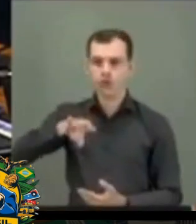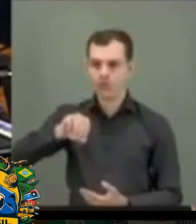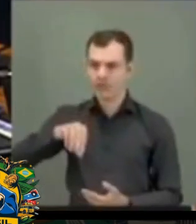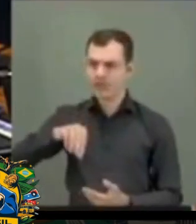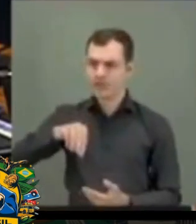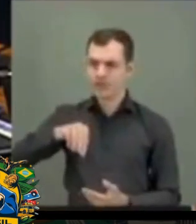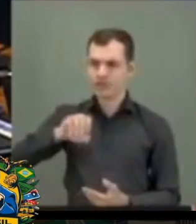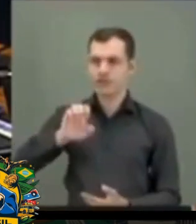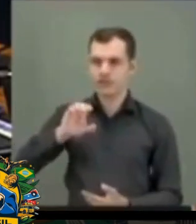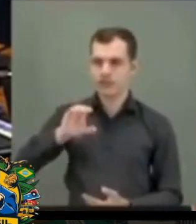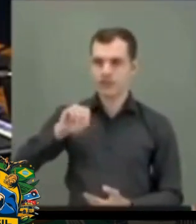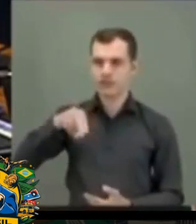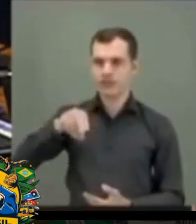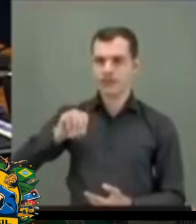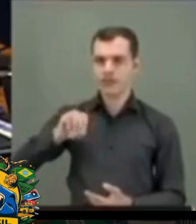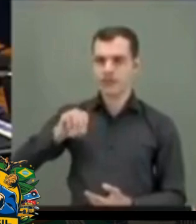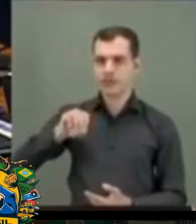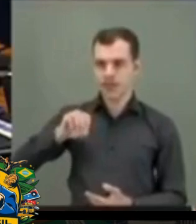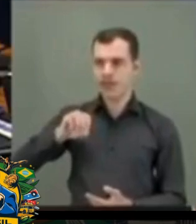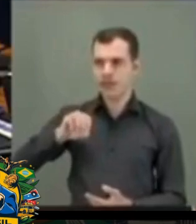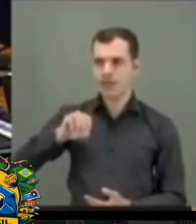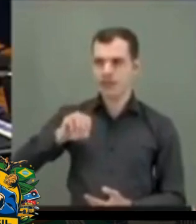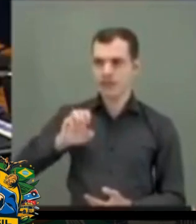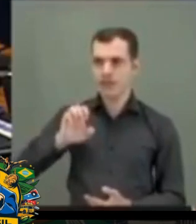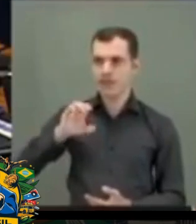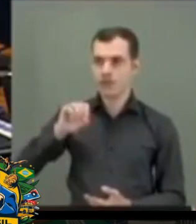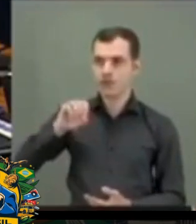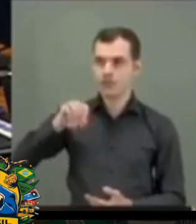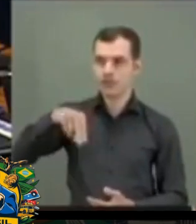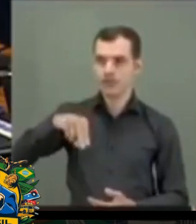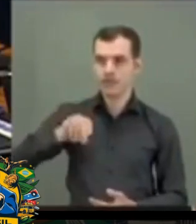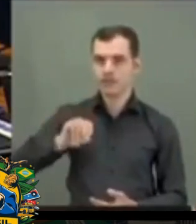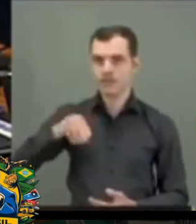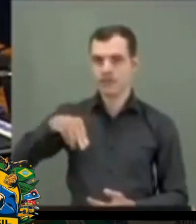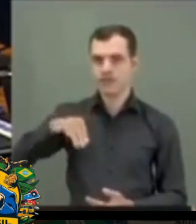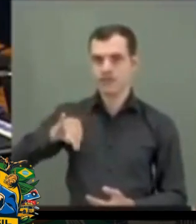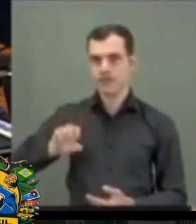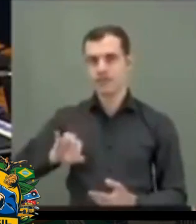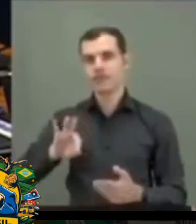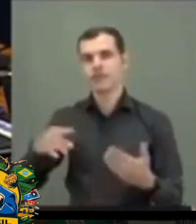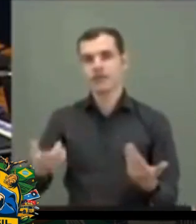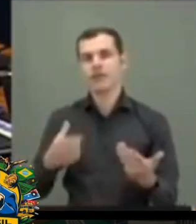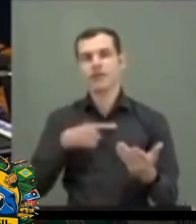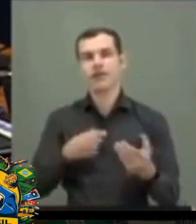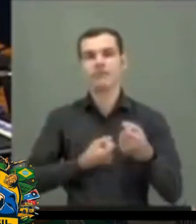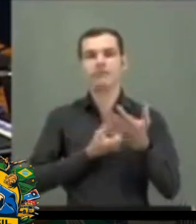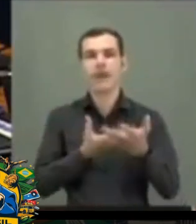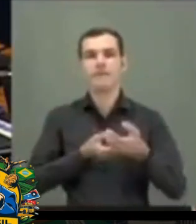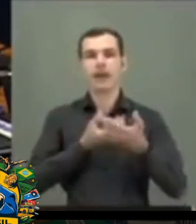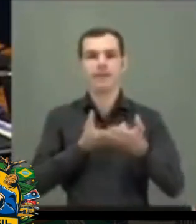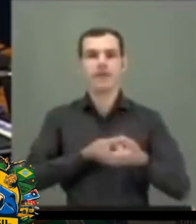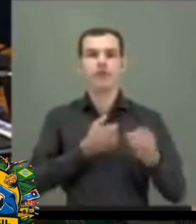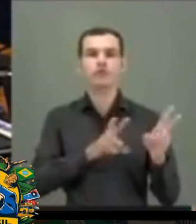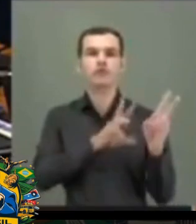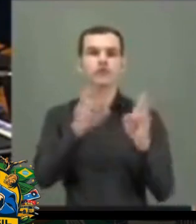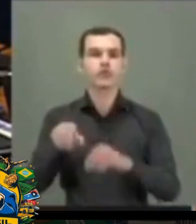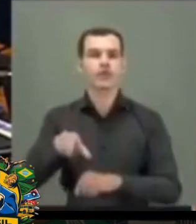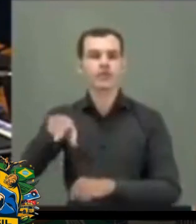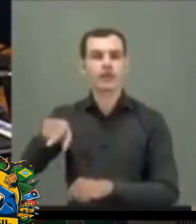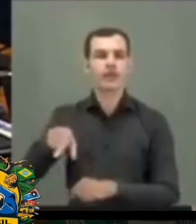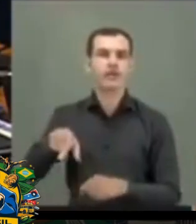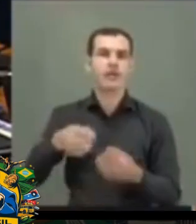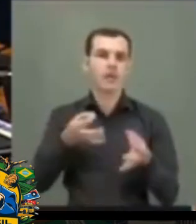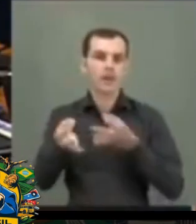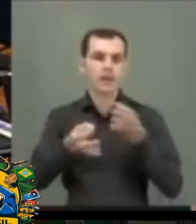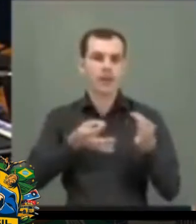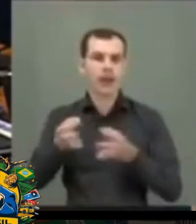Brasil. Vários jornalistas, mas entre eles a senhora Ana Lanques. Ela pode vir ao Brasil ou ela vai ser retida pela